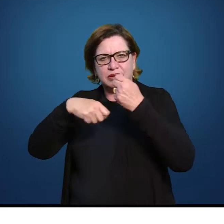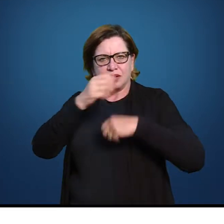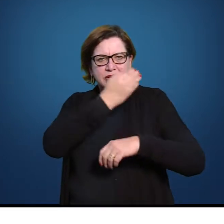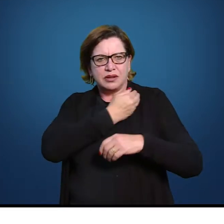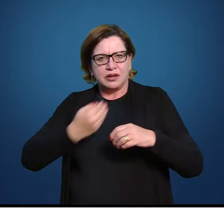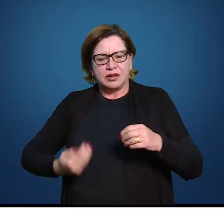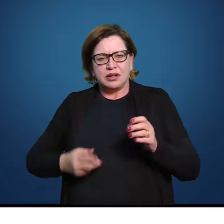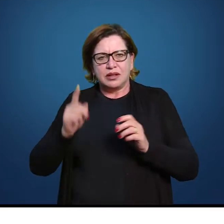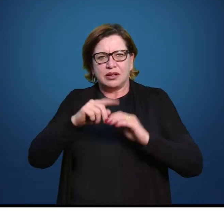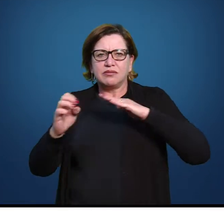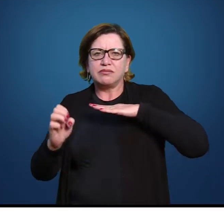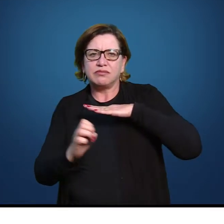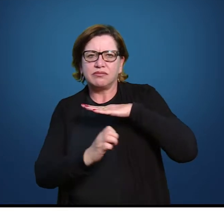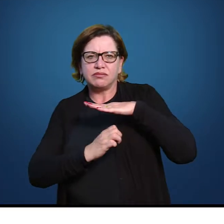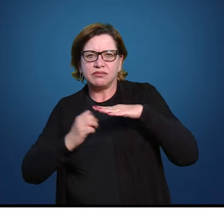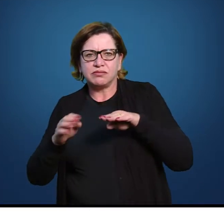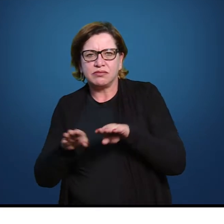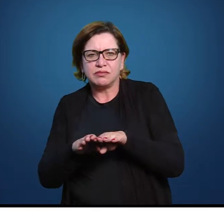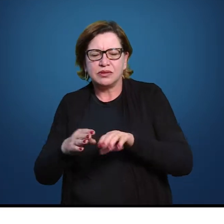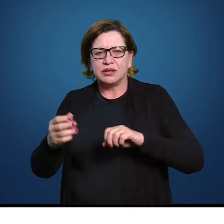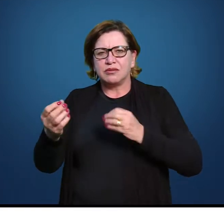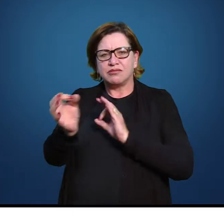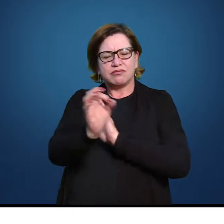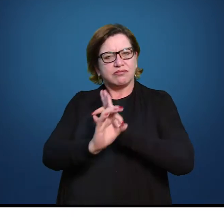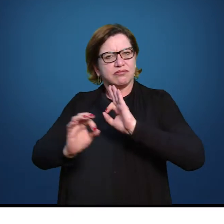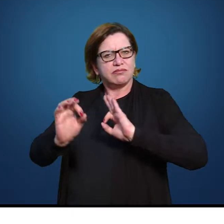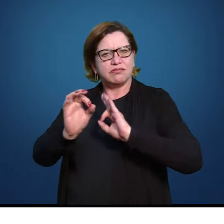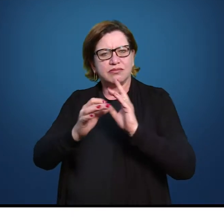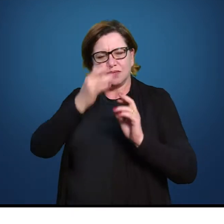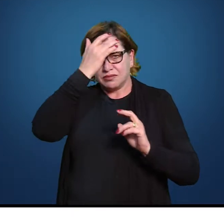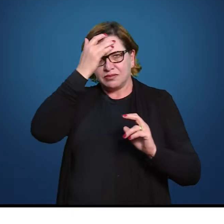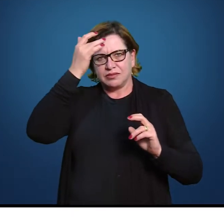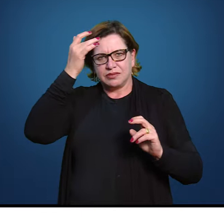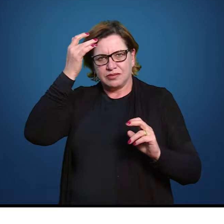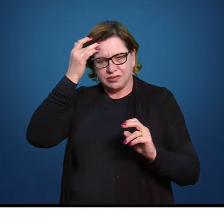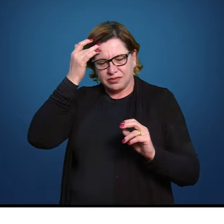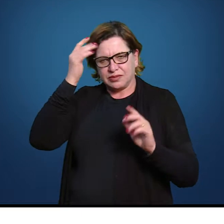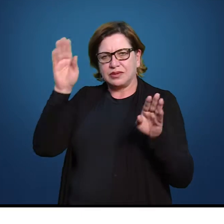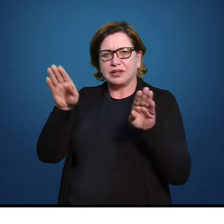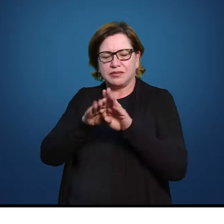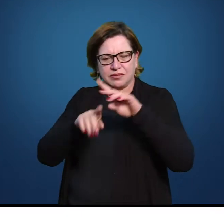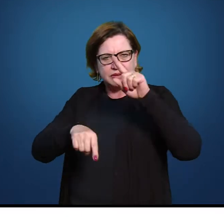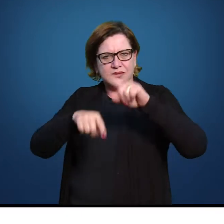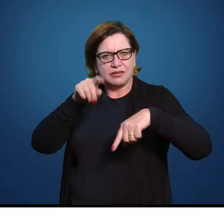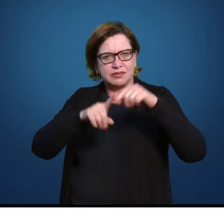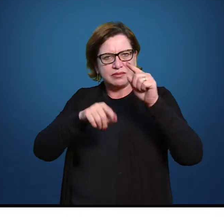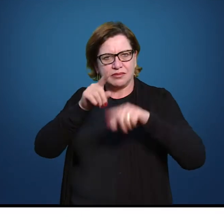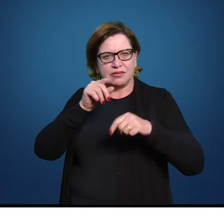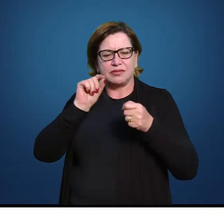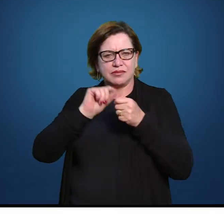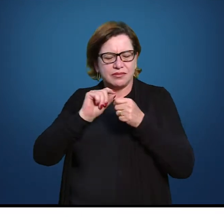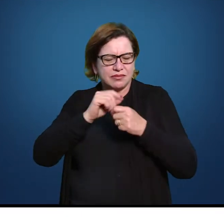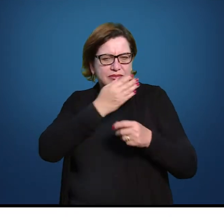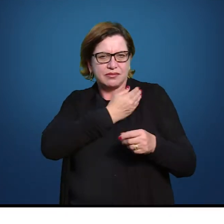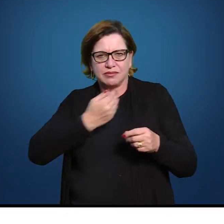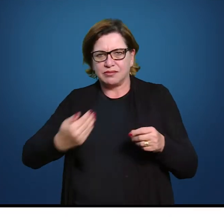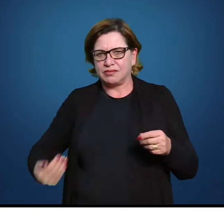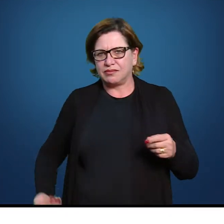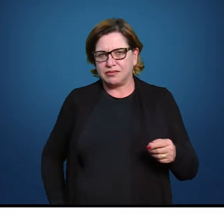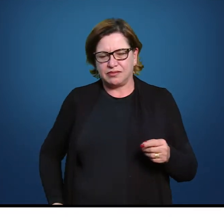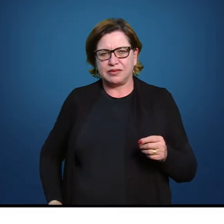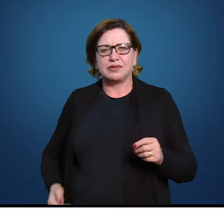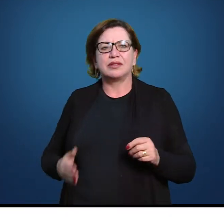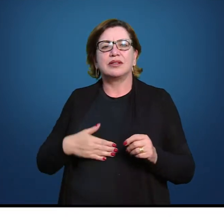a gerência dos homens e materiais para a consecução dos propósitos de um governo. Nós sabemos